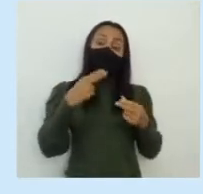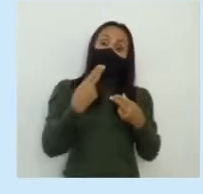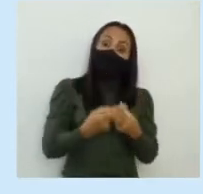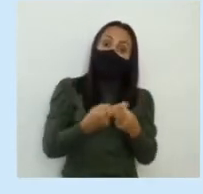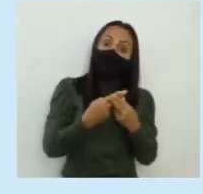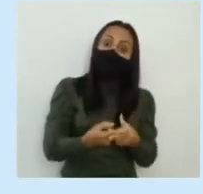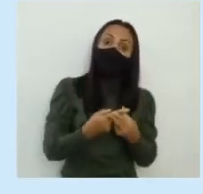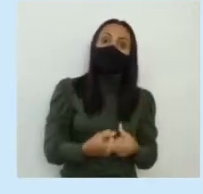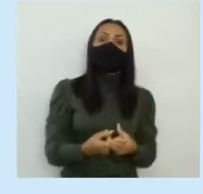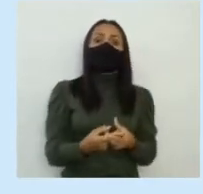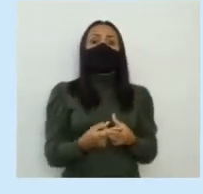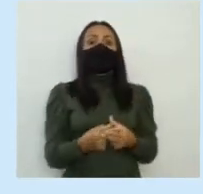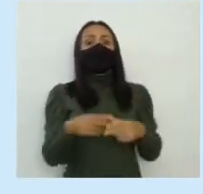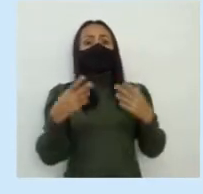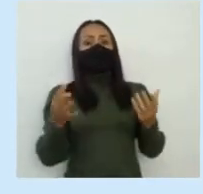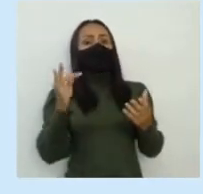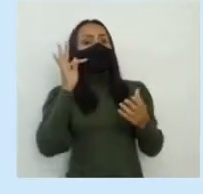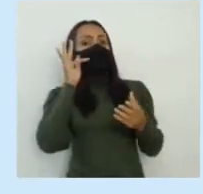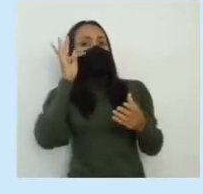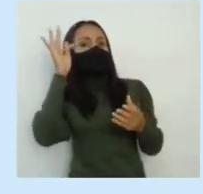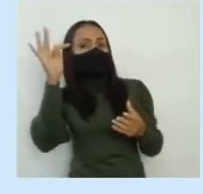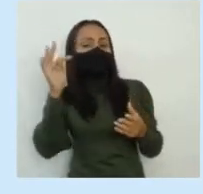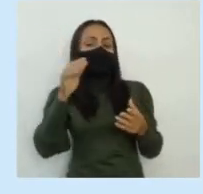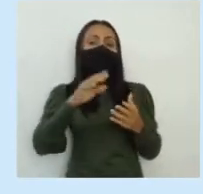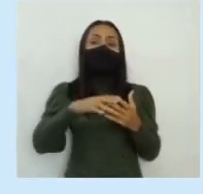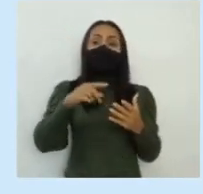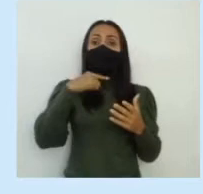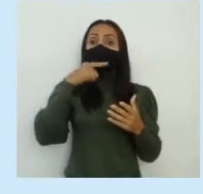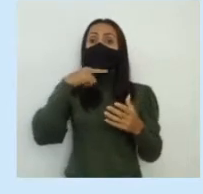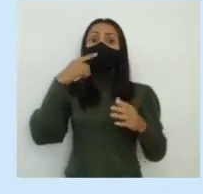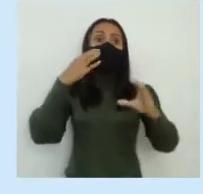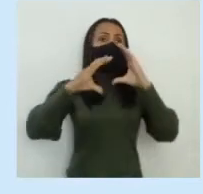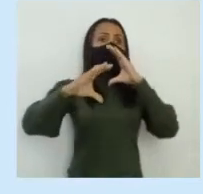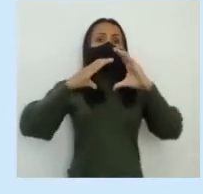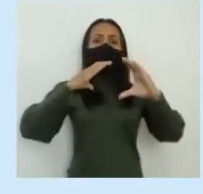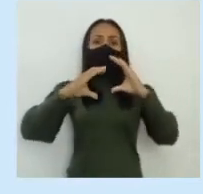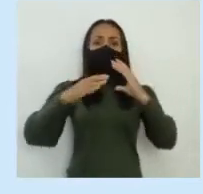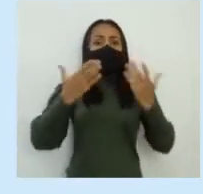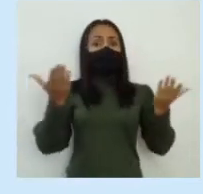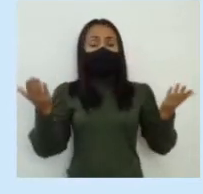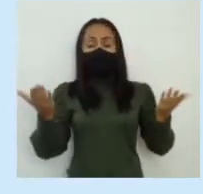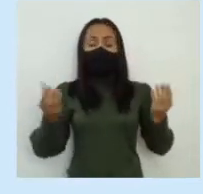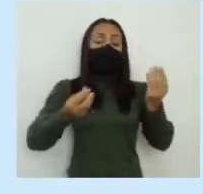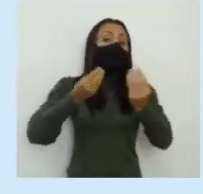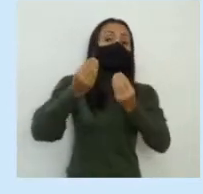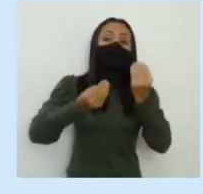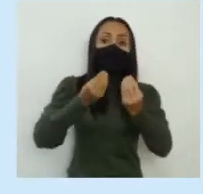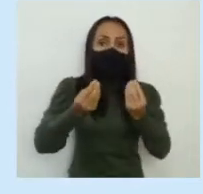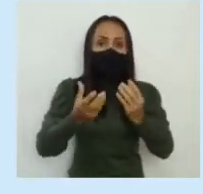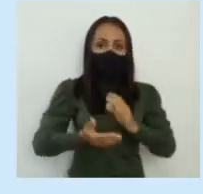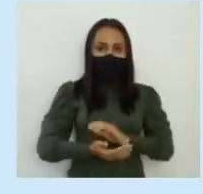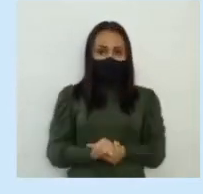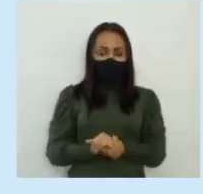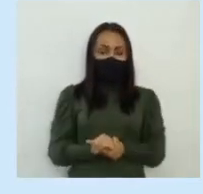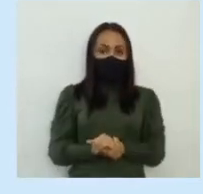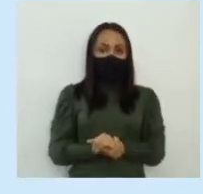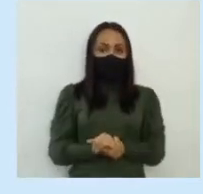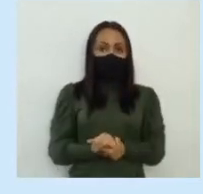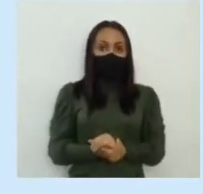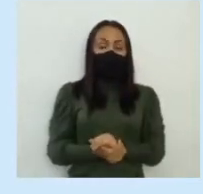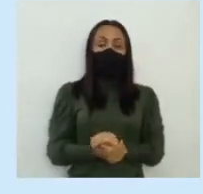gente for muito tímido ao ponto de não conseguir falar, a nossa comunicação ela não vai ser eficaz, ela não vai chegar